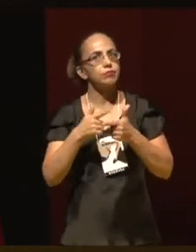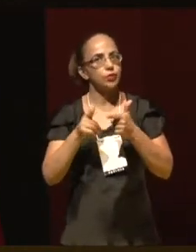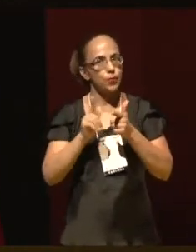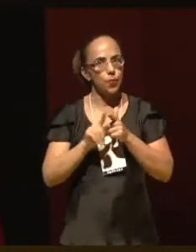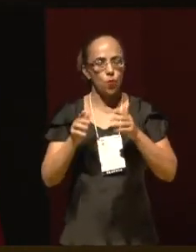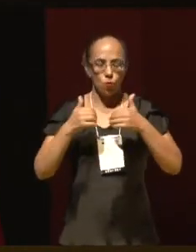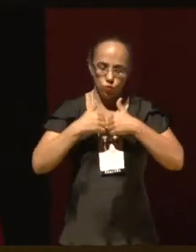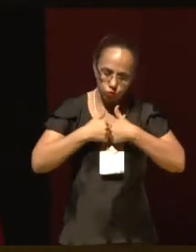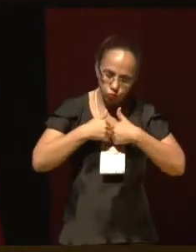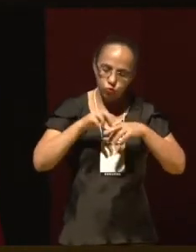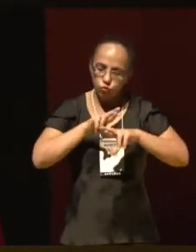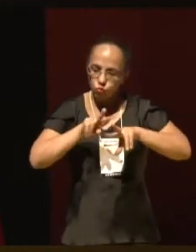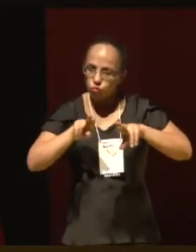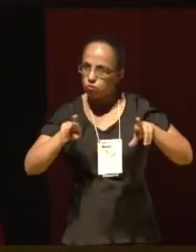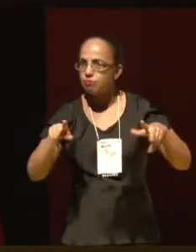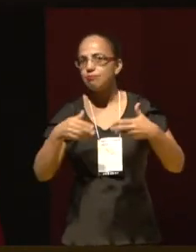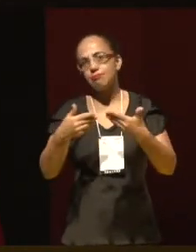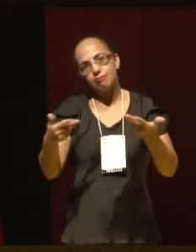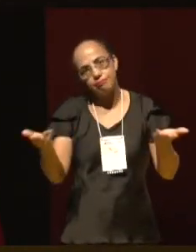Sim?